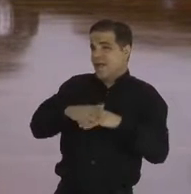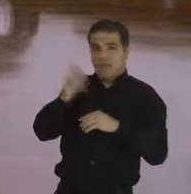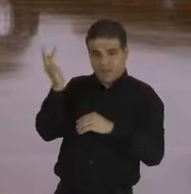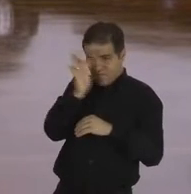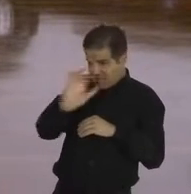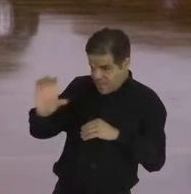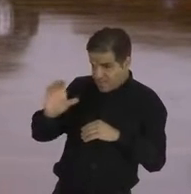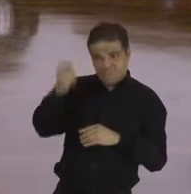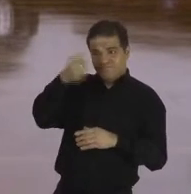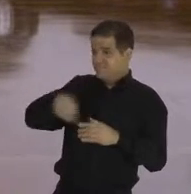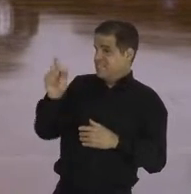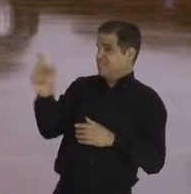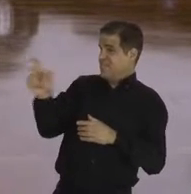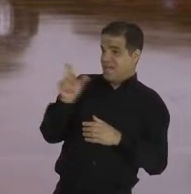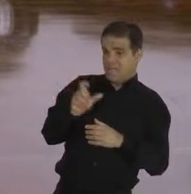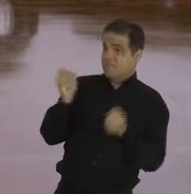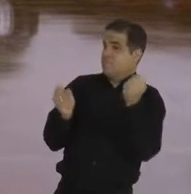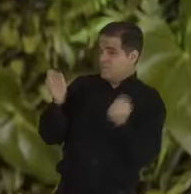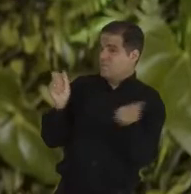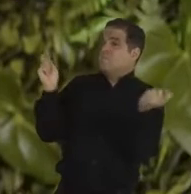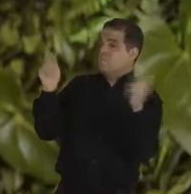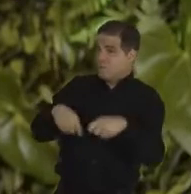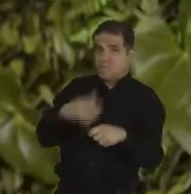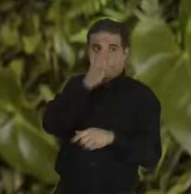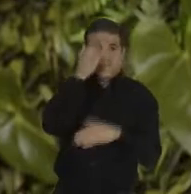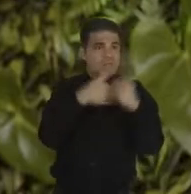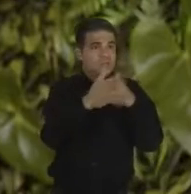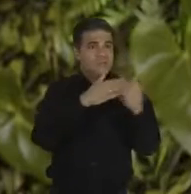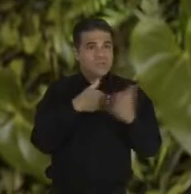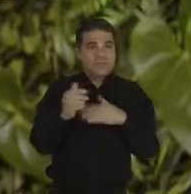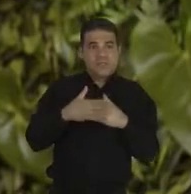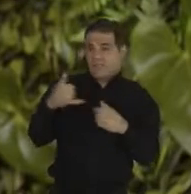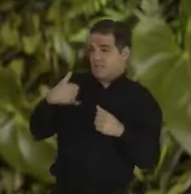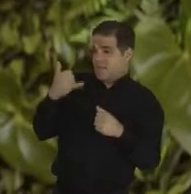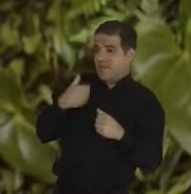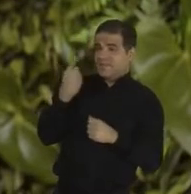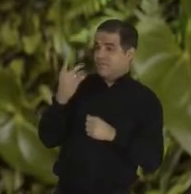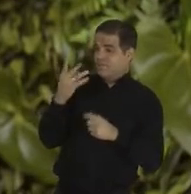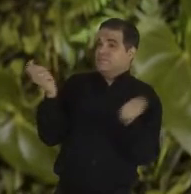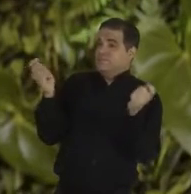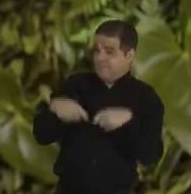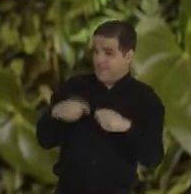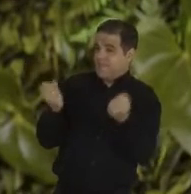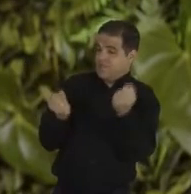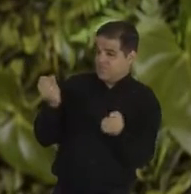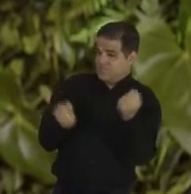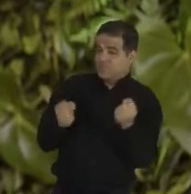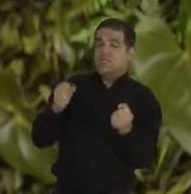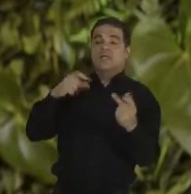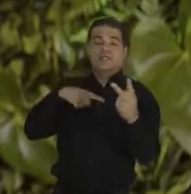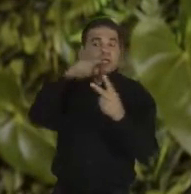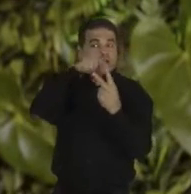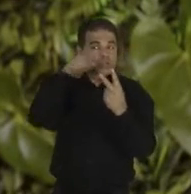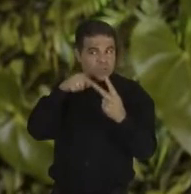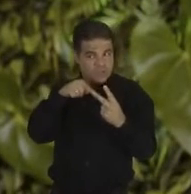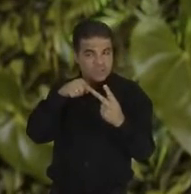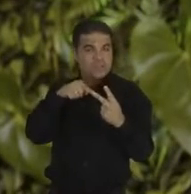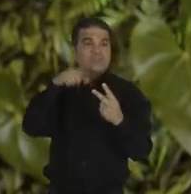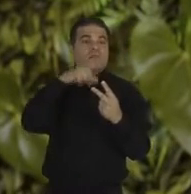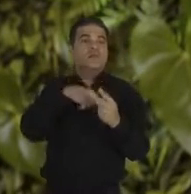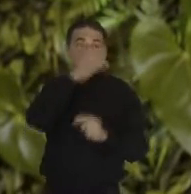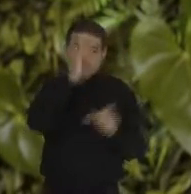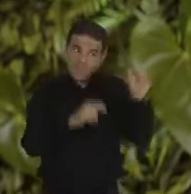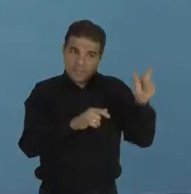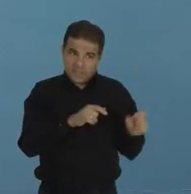não existe o carteira de motorista pode ser dirigido por pessoas a partir dos 14 anos e ainda existem duas versões o